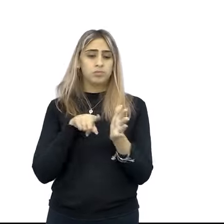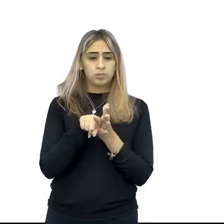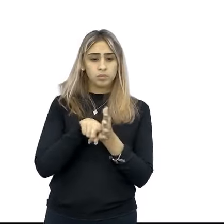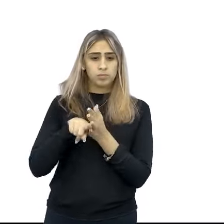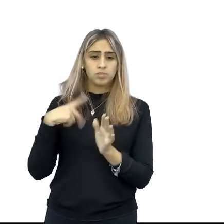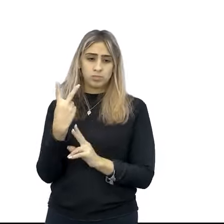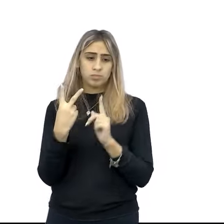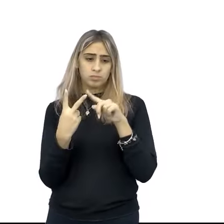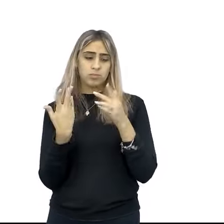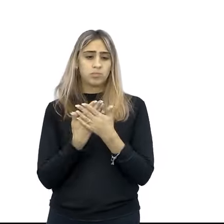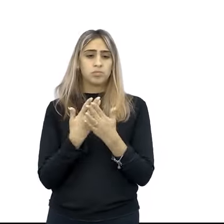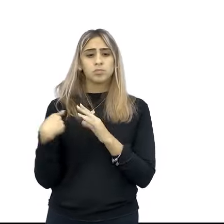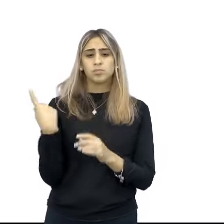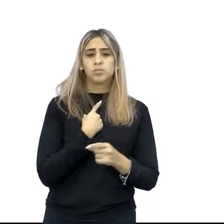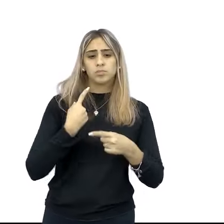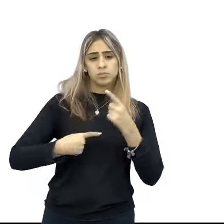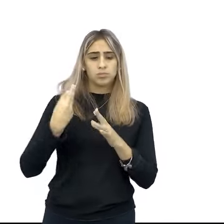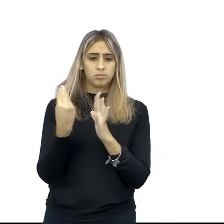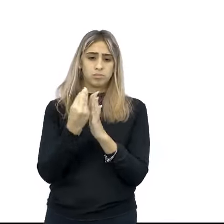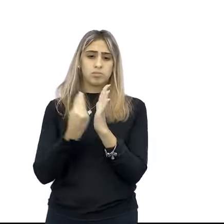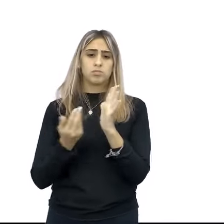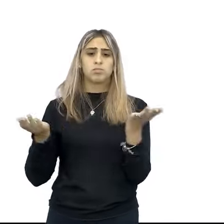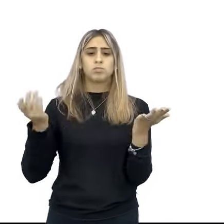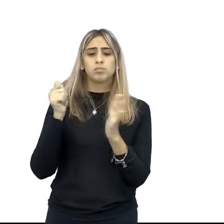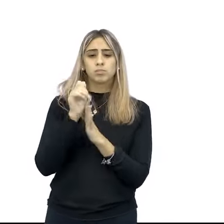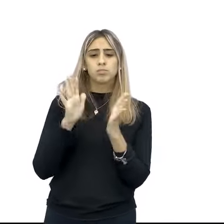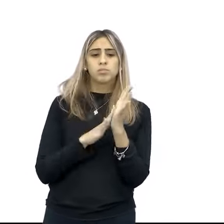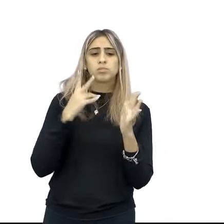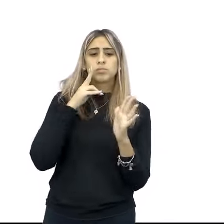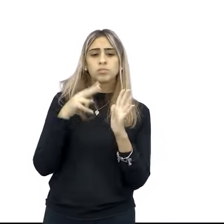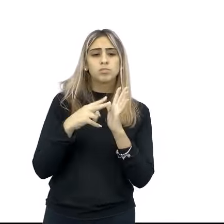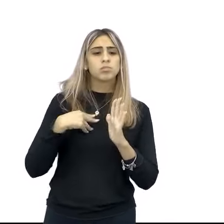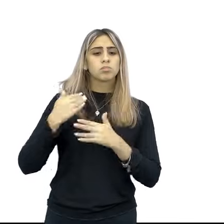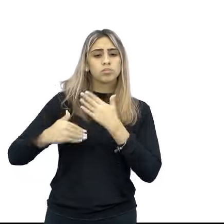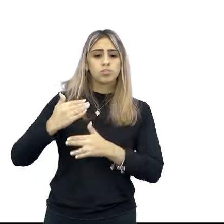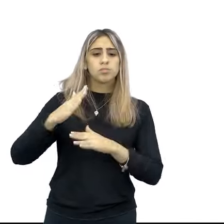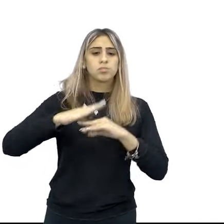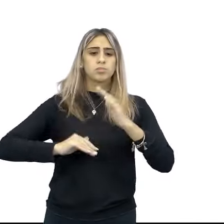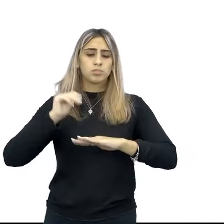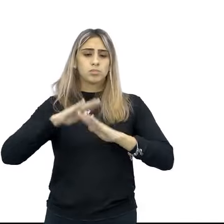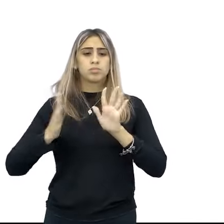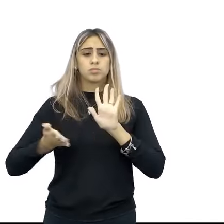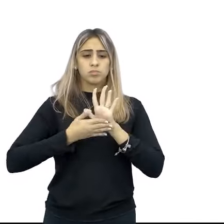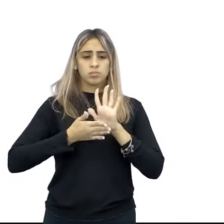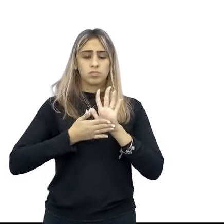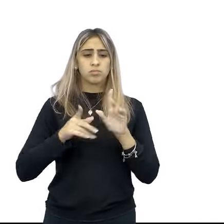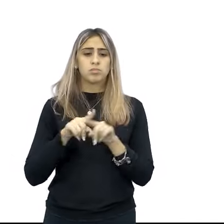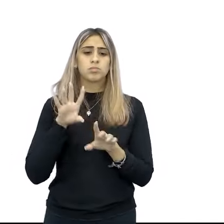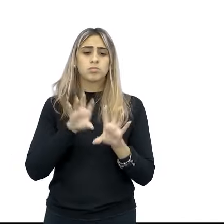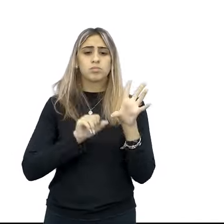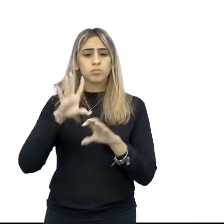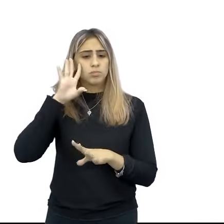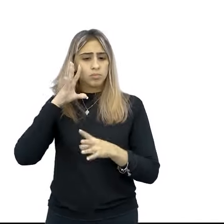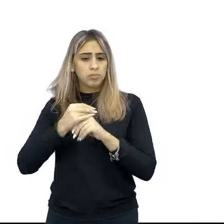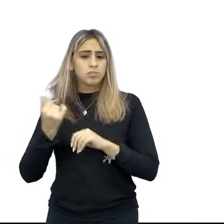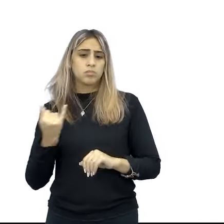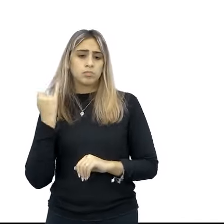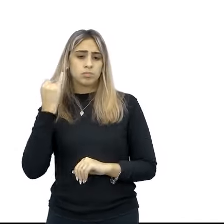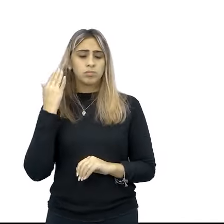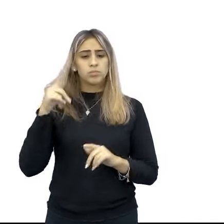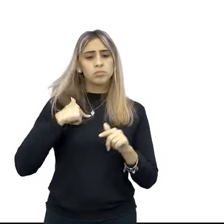2 aulas, nós discutimos a aplicação da atividade para garantir o desenvolvimento das habilidades e buscamos compreender